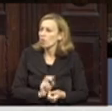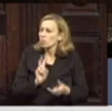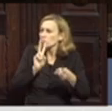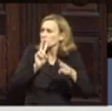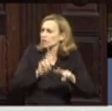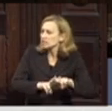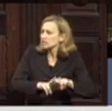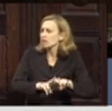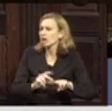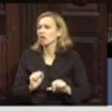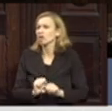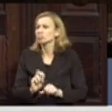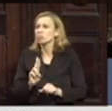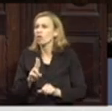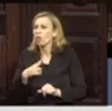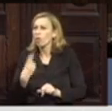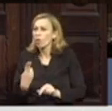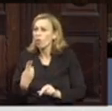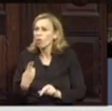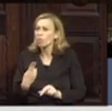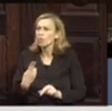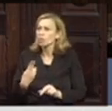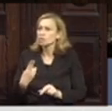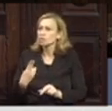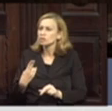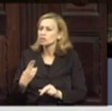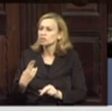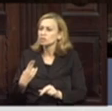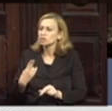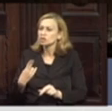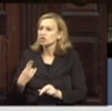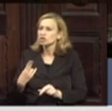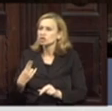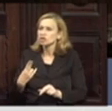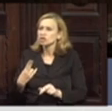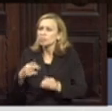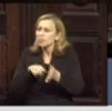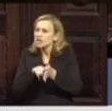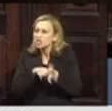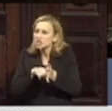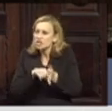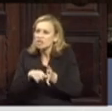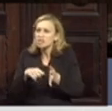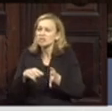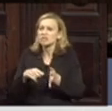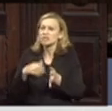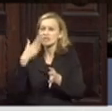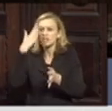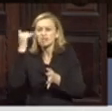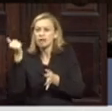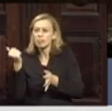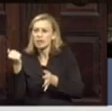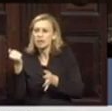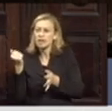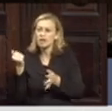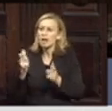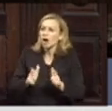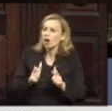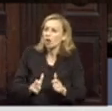Quais foram as atividades de polícia judiciária que foram desenvolvidas no sentido